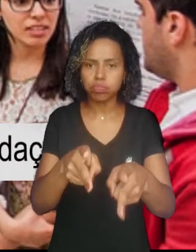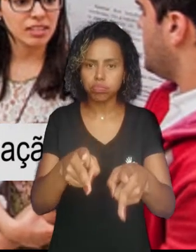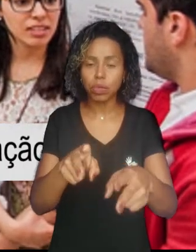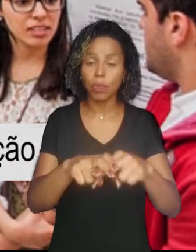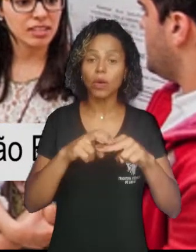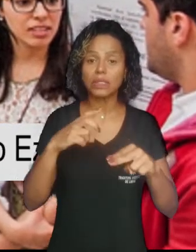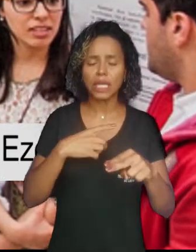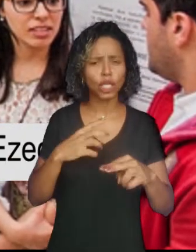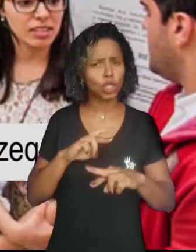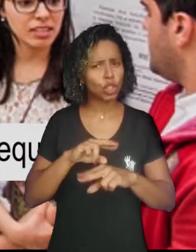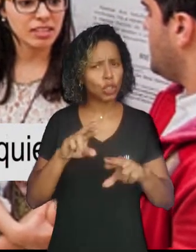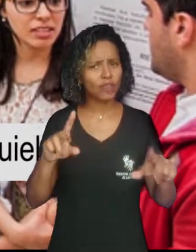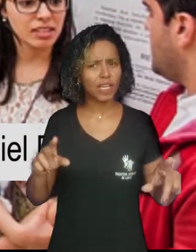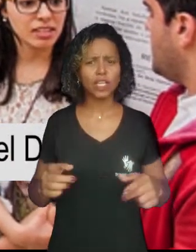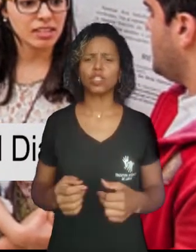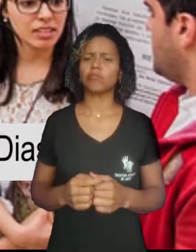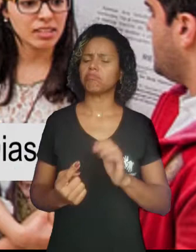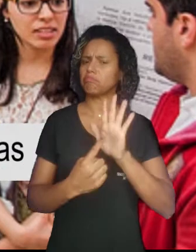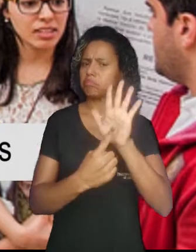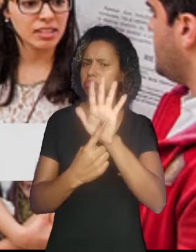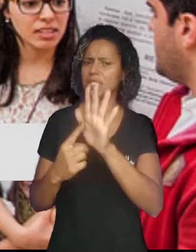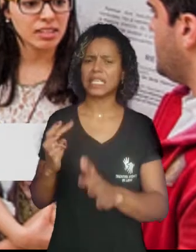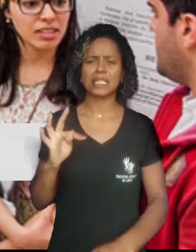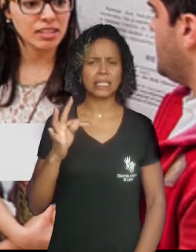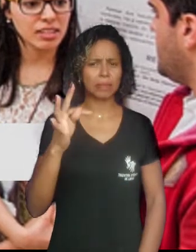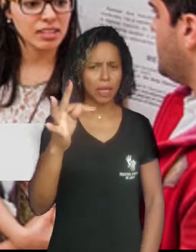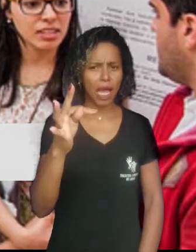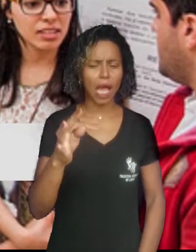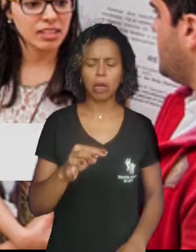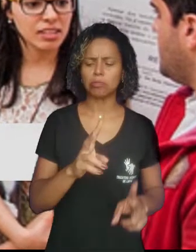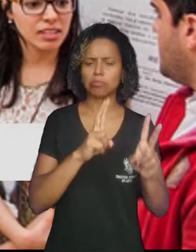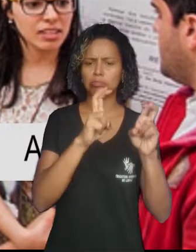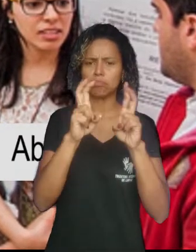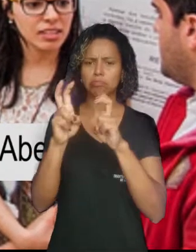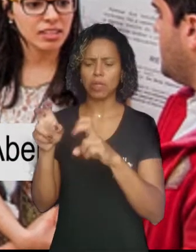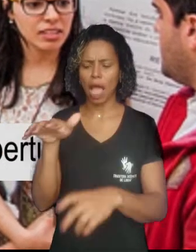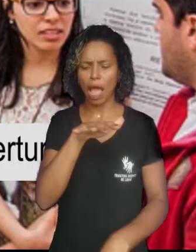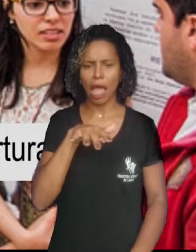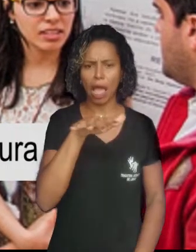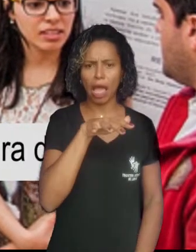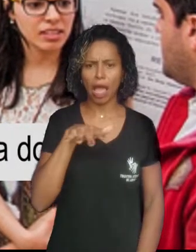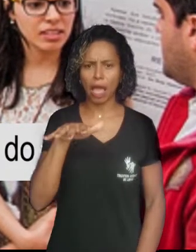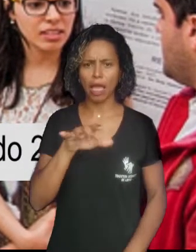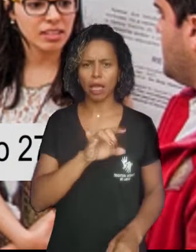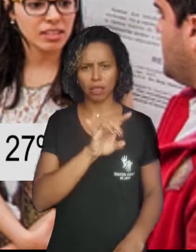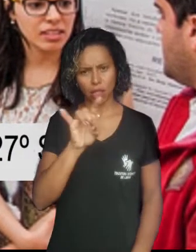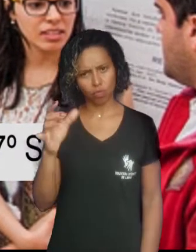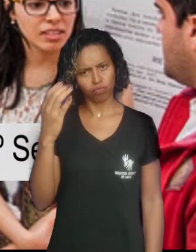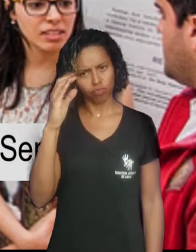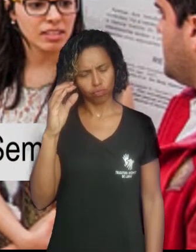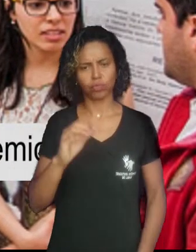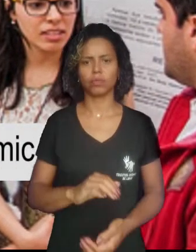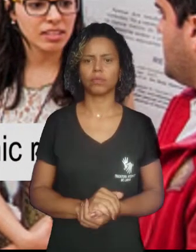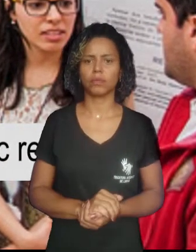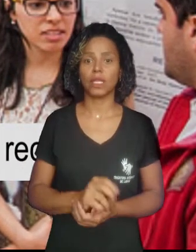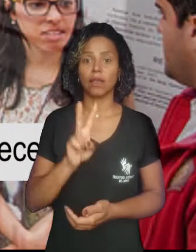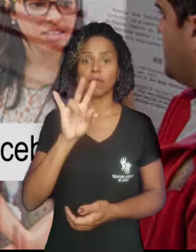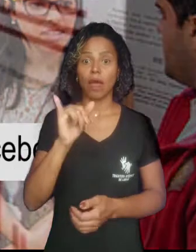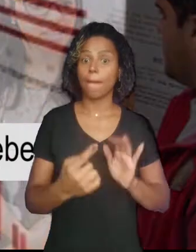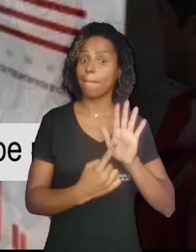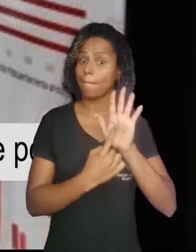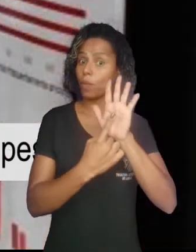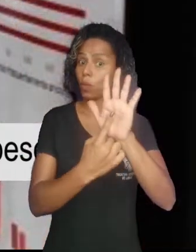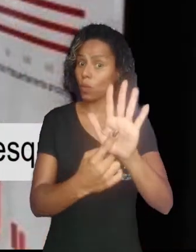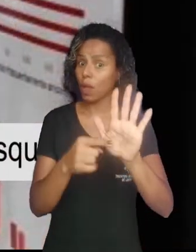conta com a apresentação dos trabalhos finalistas selecionados de acordo com cada área de conhecimento os projetos serão